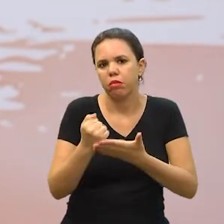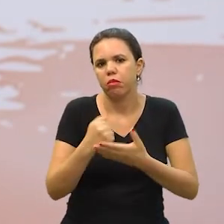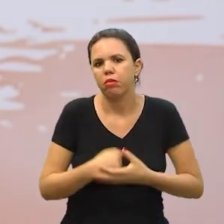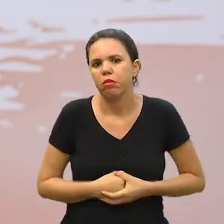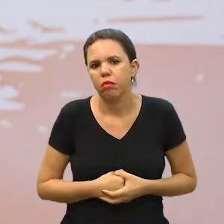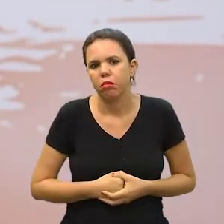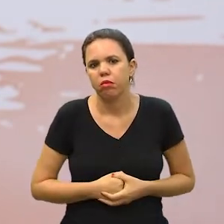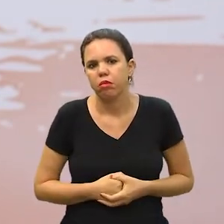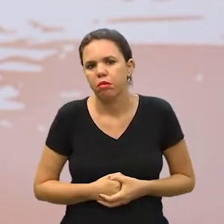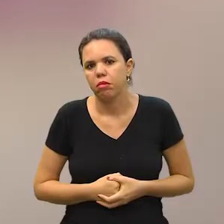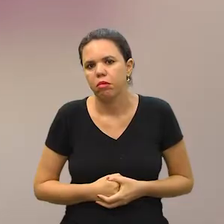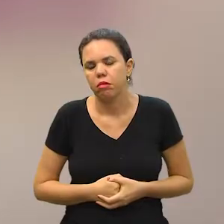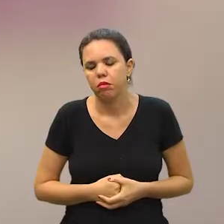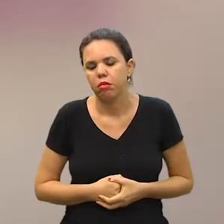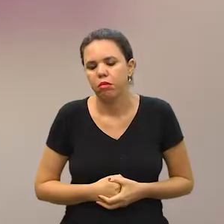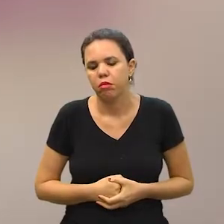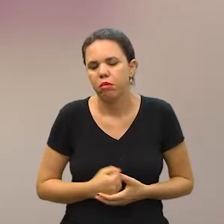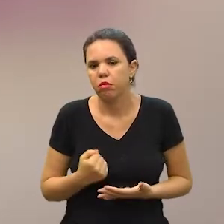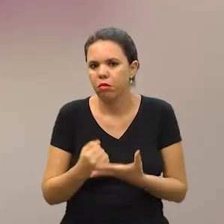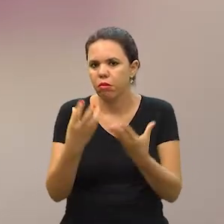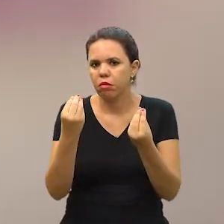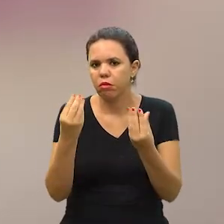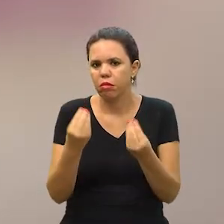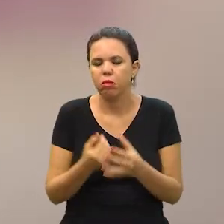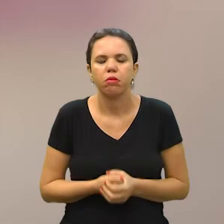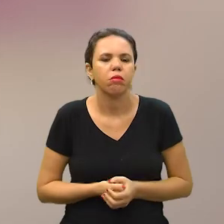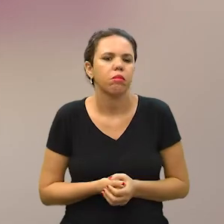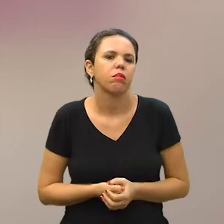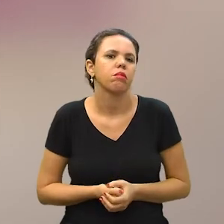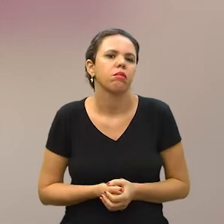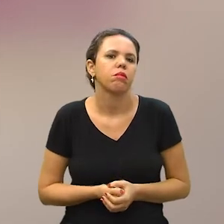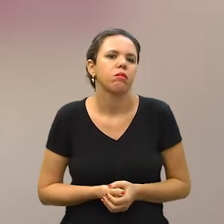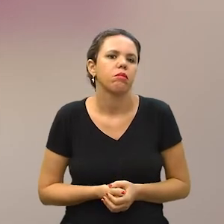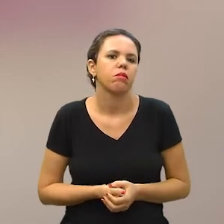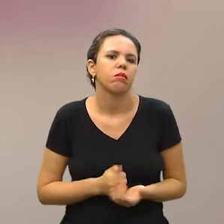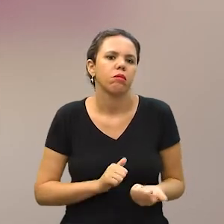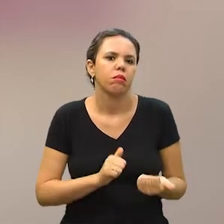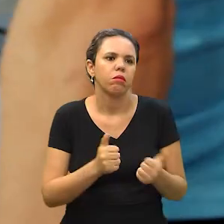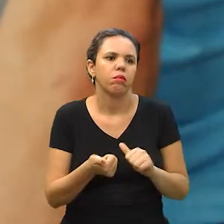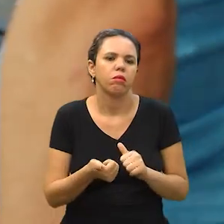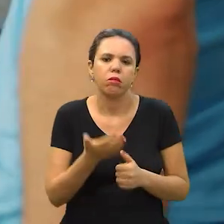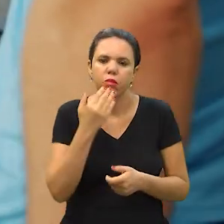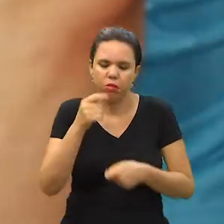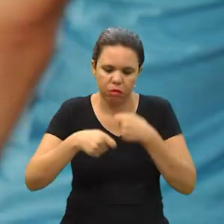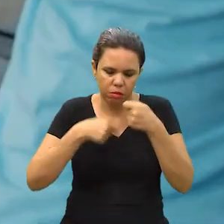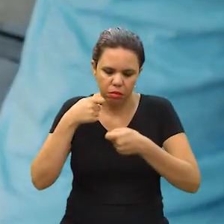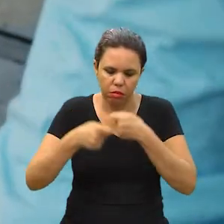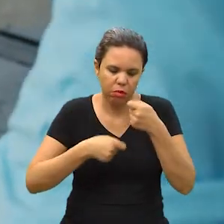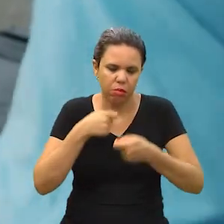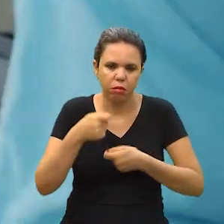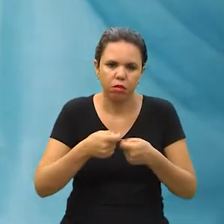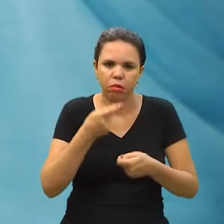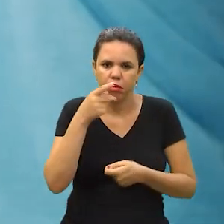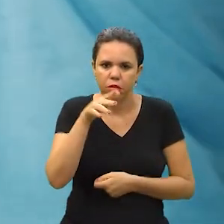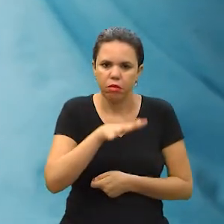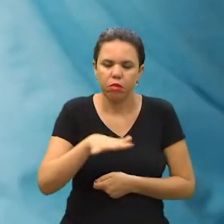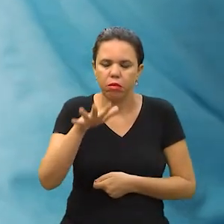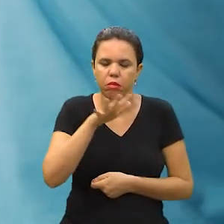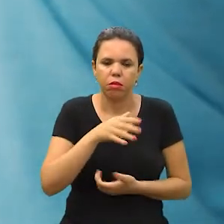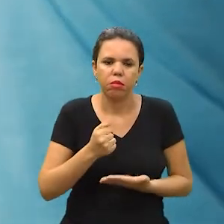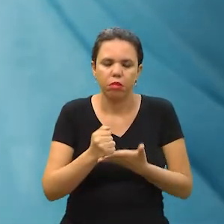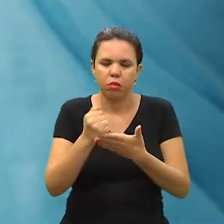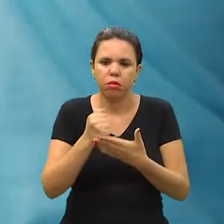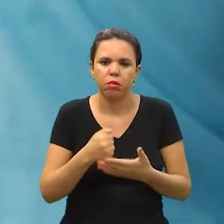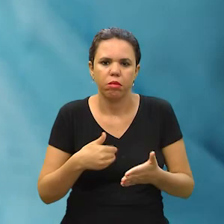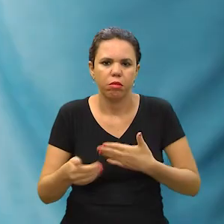ajuda bastante? Ajuda muito. Ajuda muito. Esporte e alimentação, como a gente diz no geral,